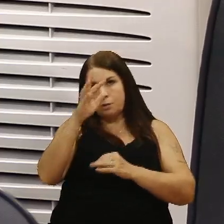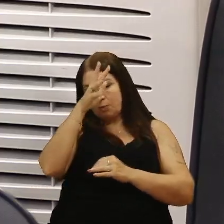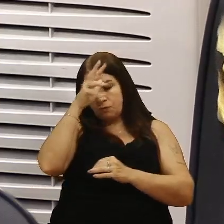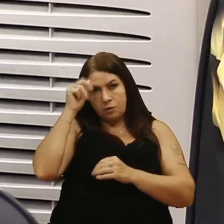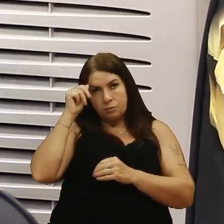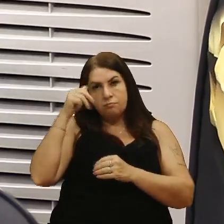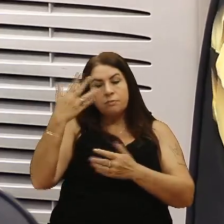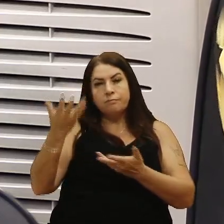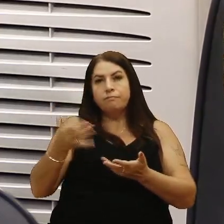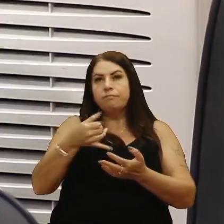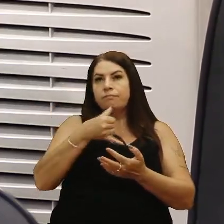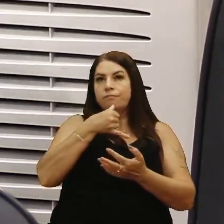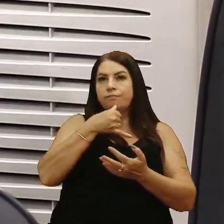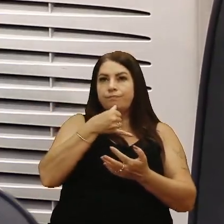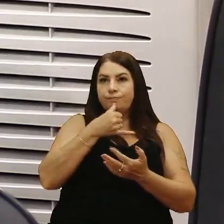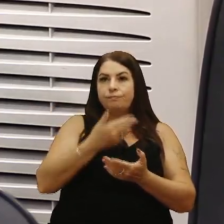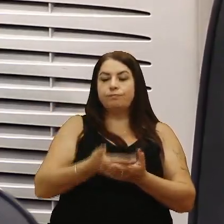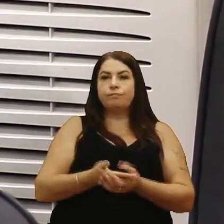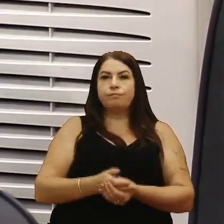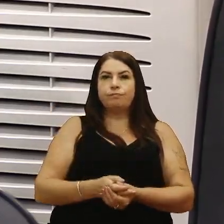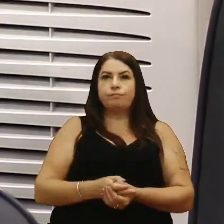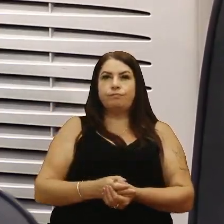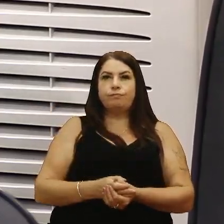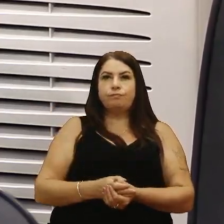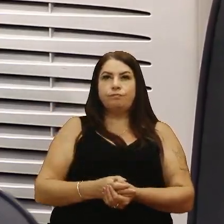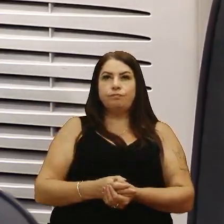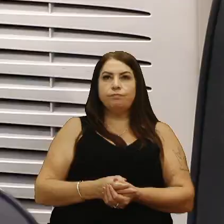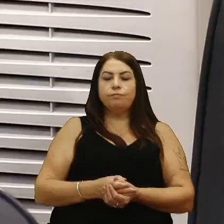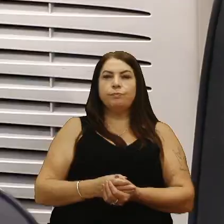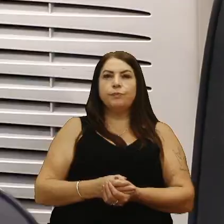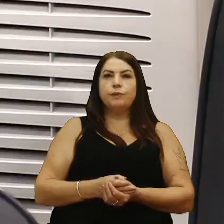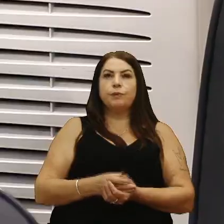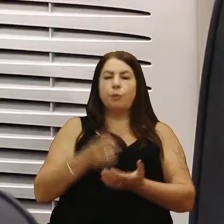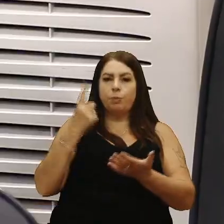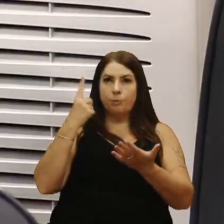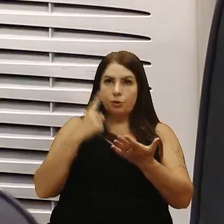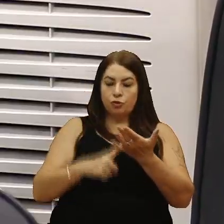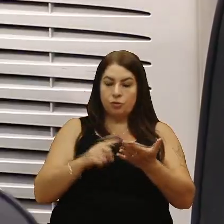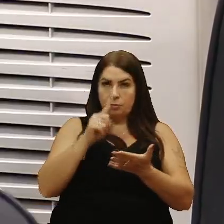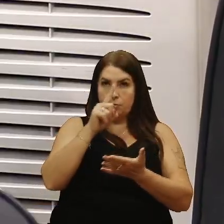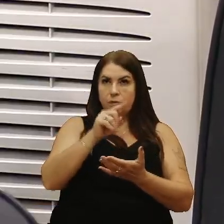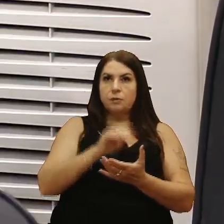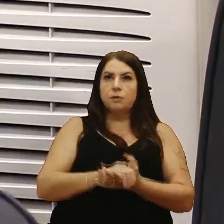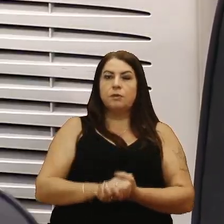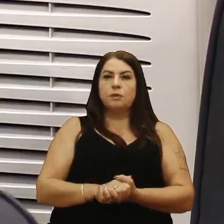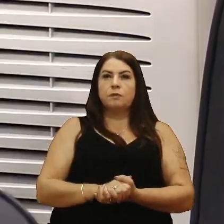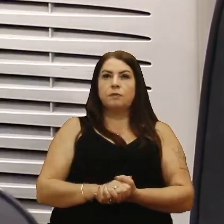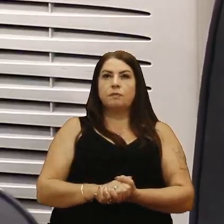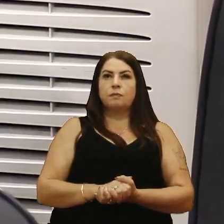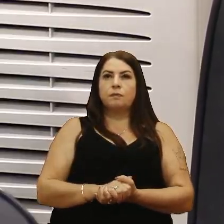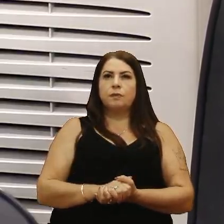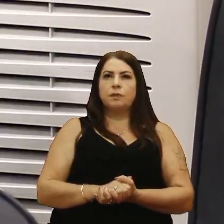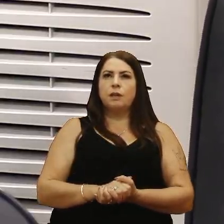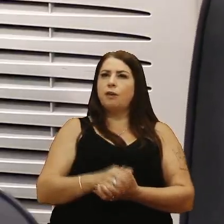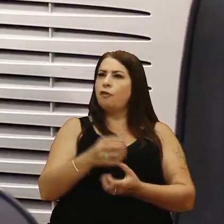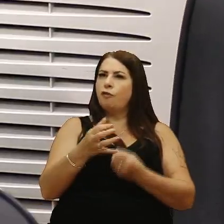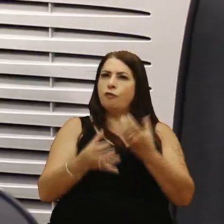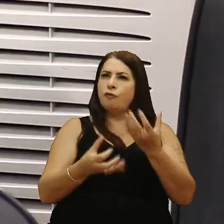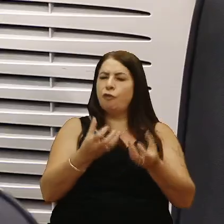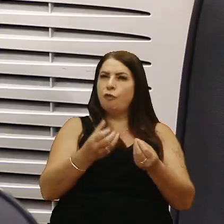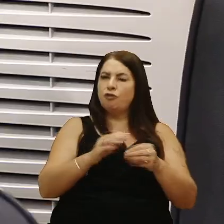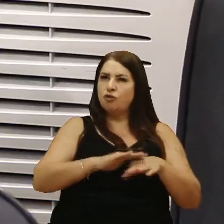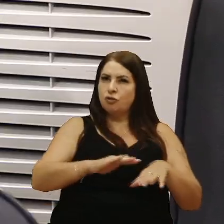E, infelizmente, foi se comprometido naquele ato lá no, se eu não me engano, Fogo de Chão na